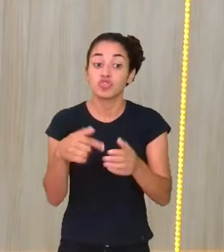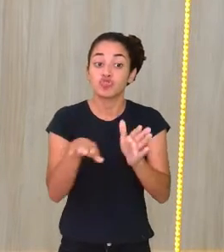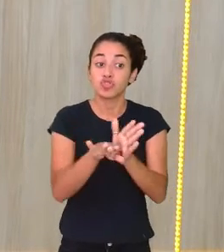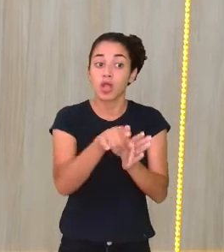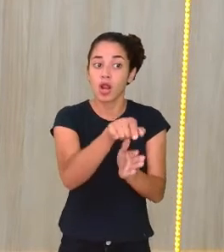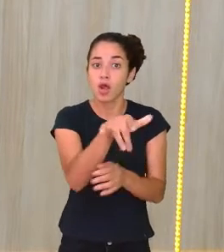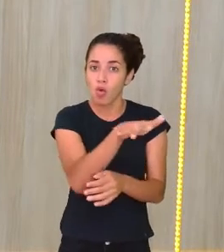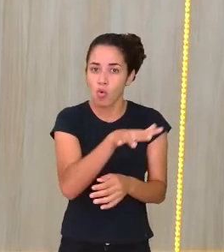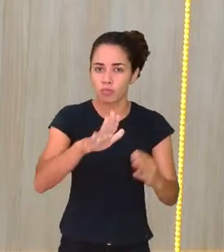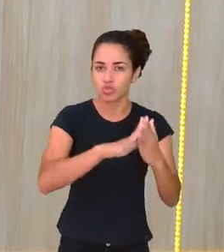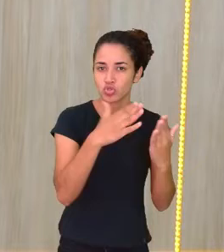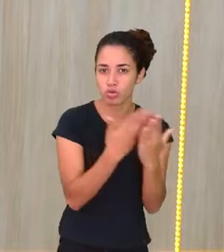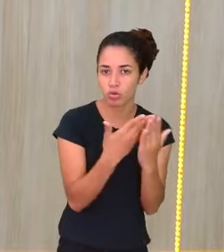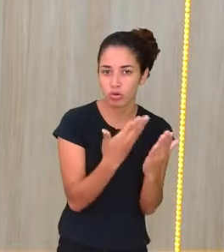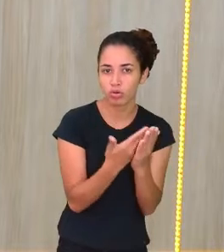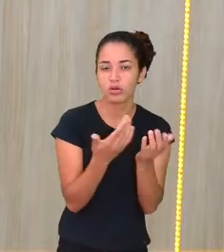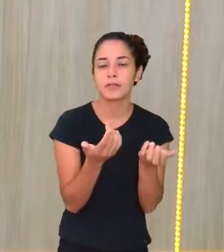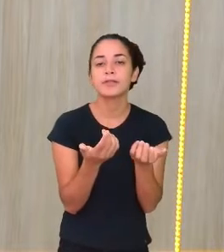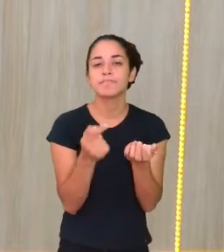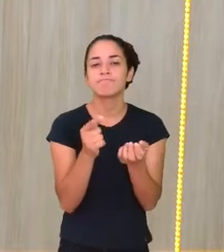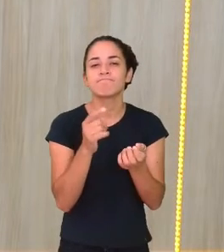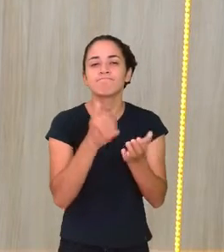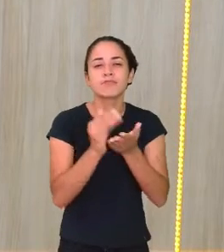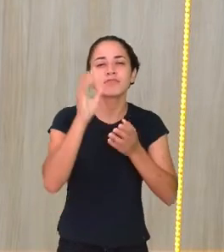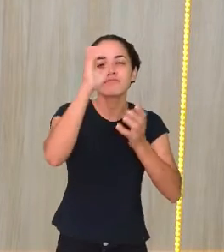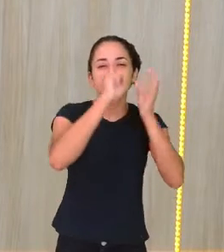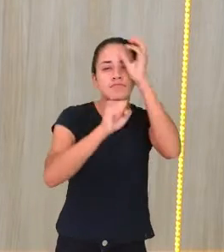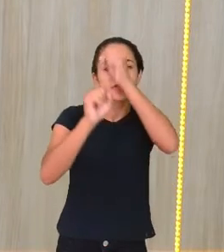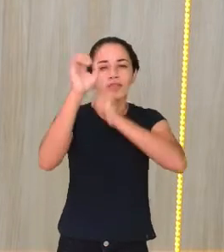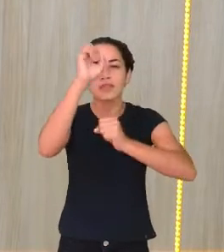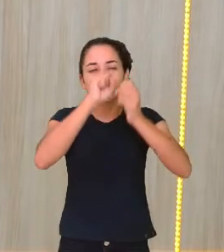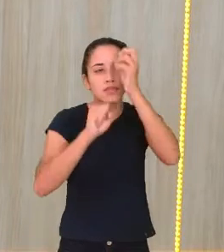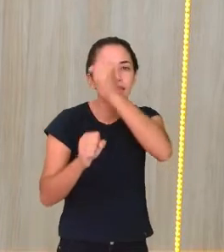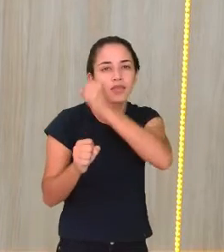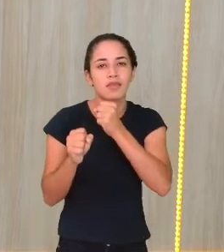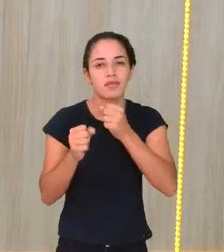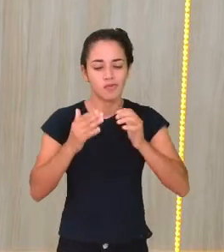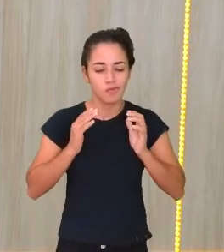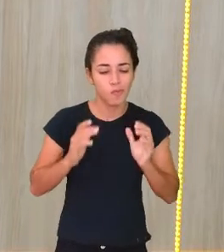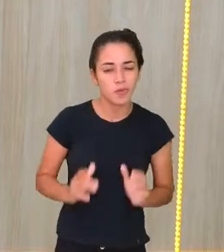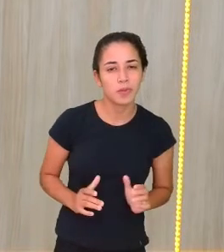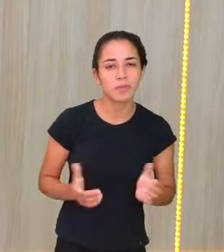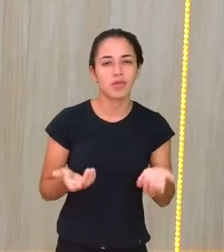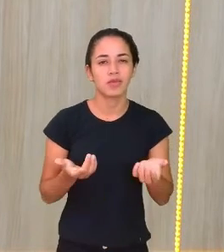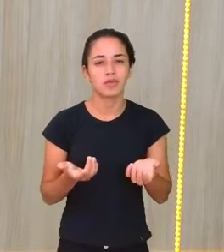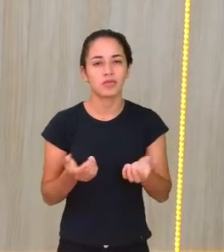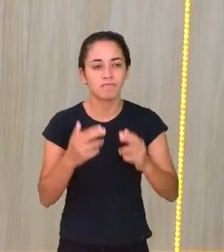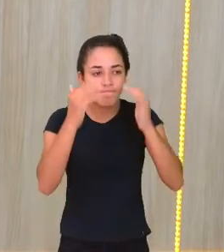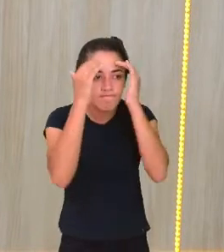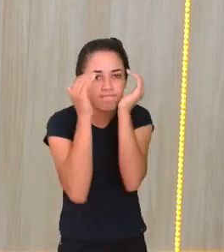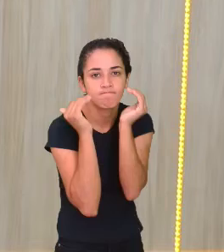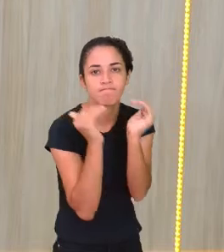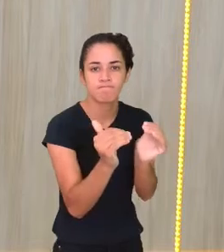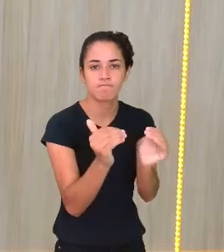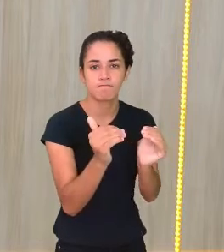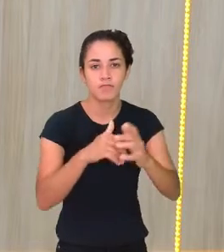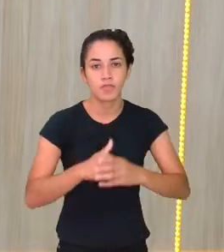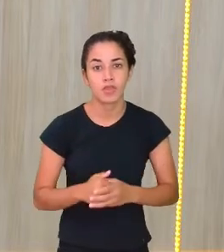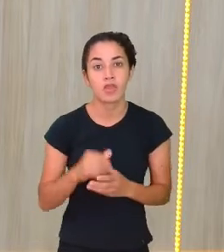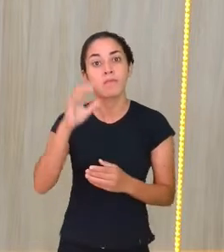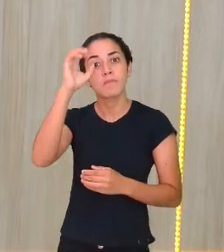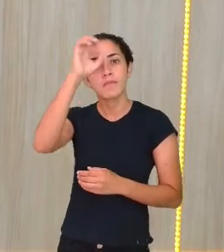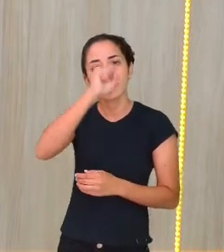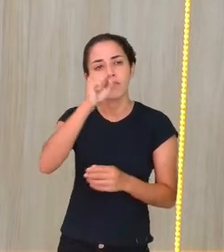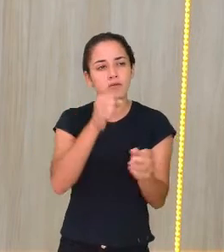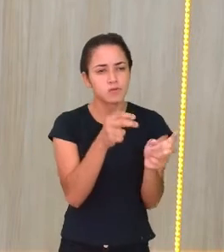ambiente escolar, ele começa a aprender com o outro, aprender a se comportar, aprender a respeitar, aprender